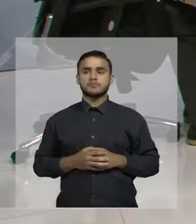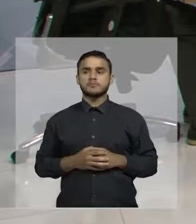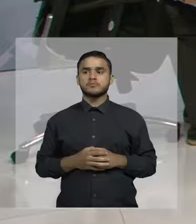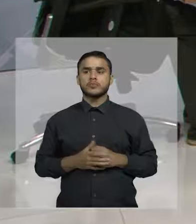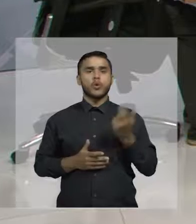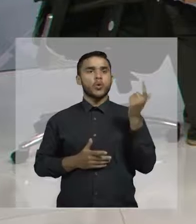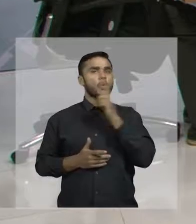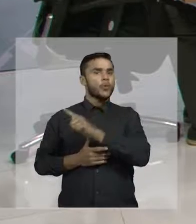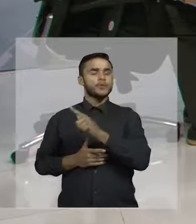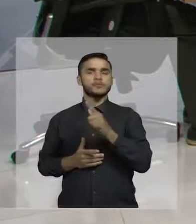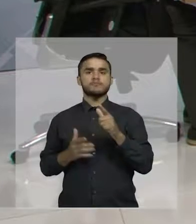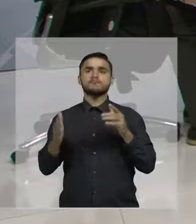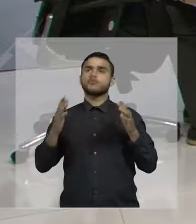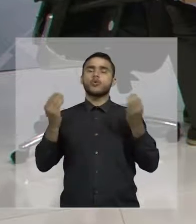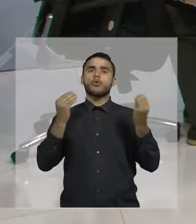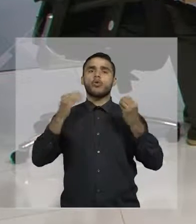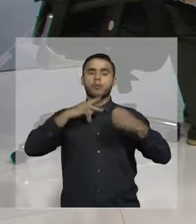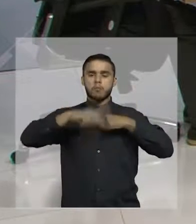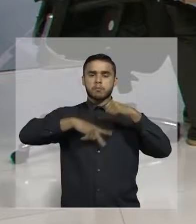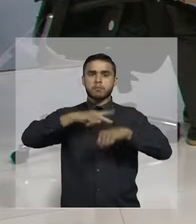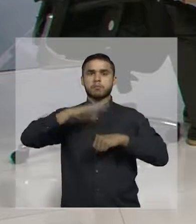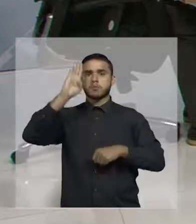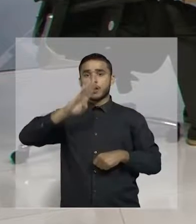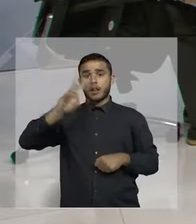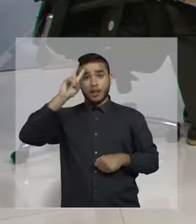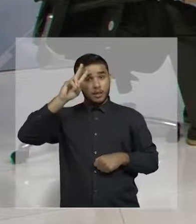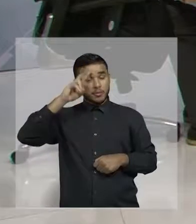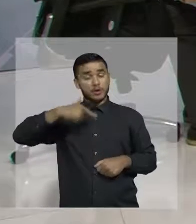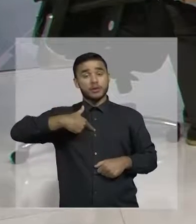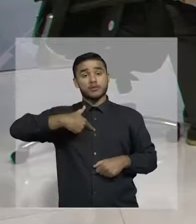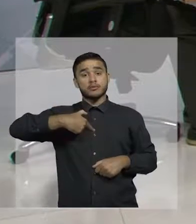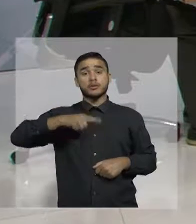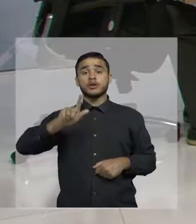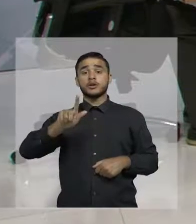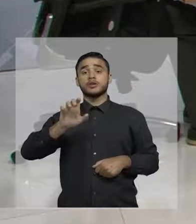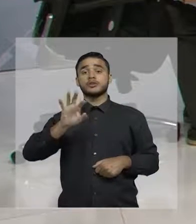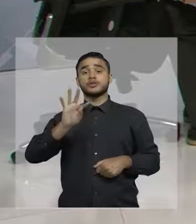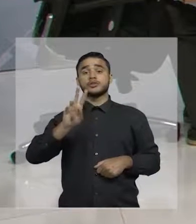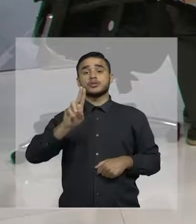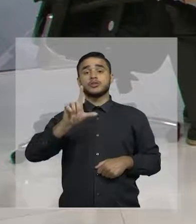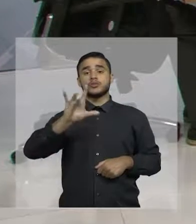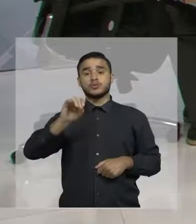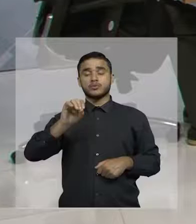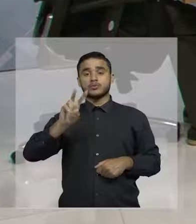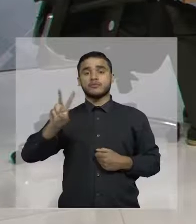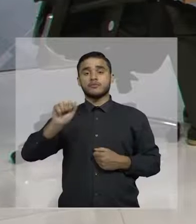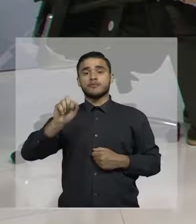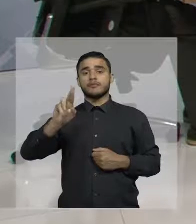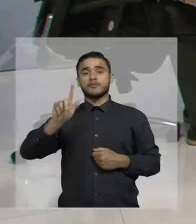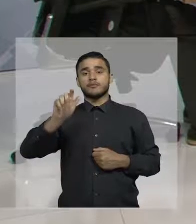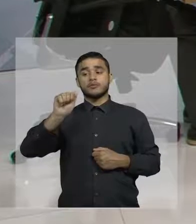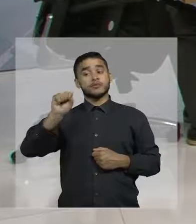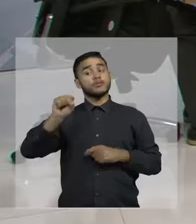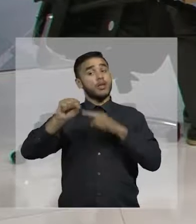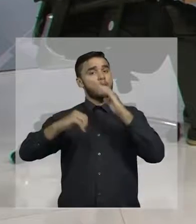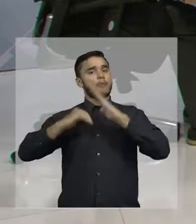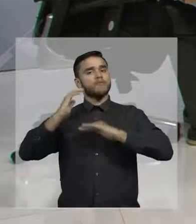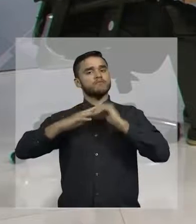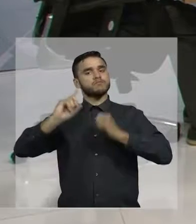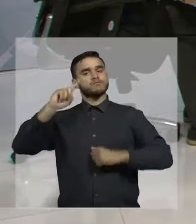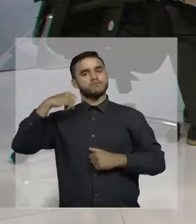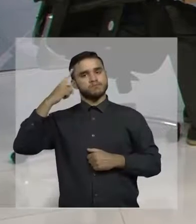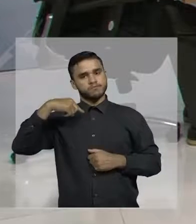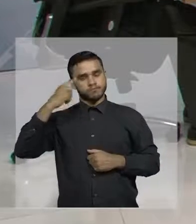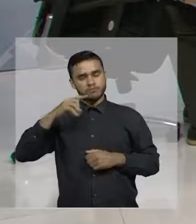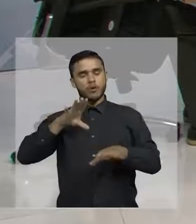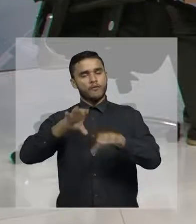de condutor da nação que o povo queria do Getúlio Vargas. Mas o Getúlio era formado em Direito,